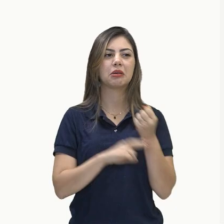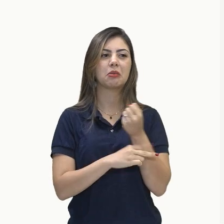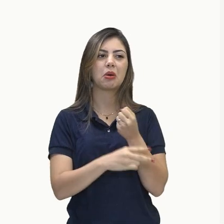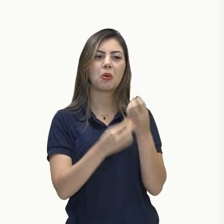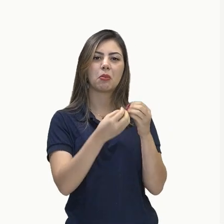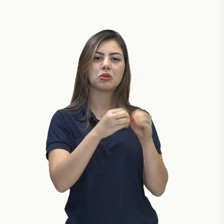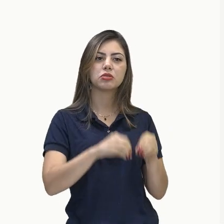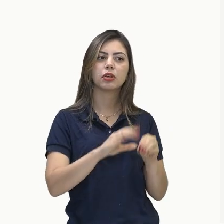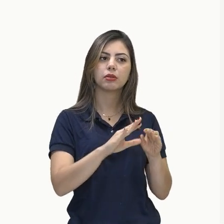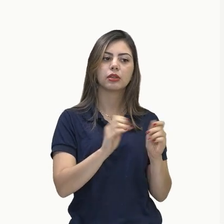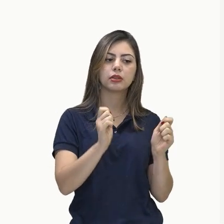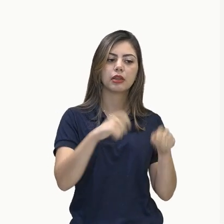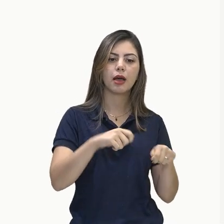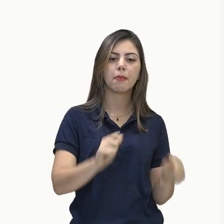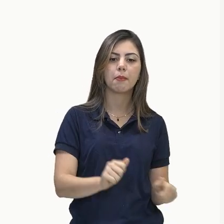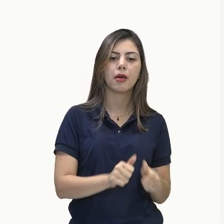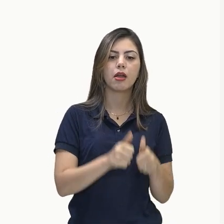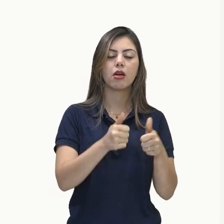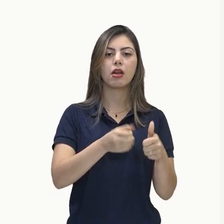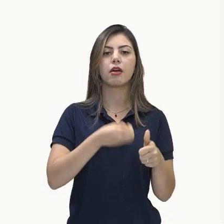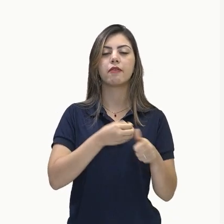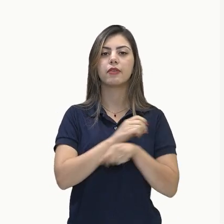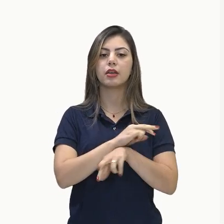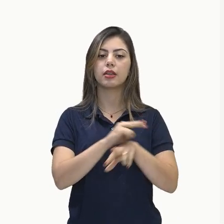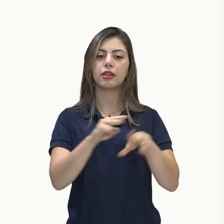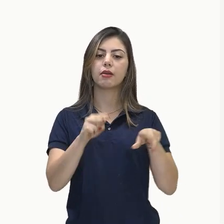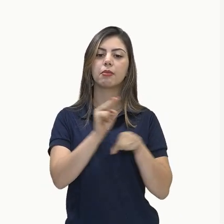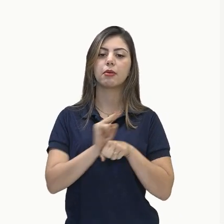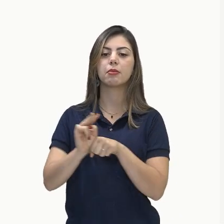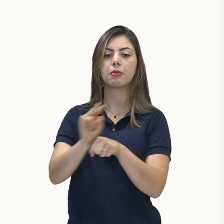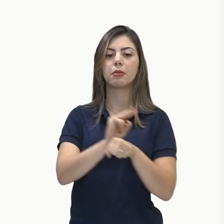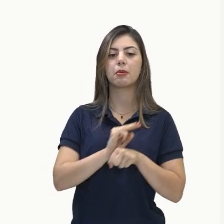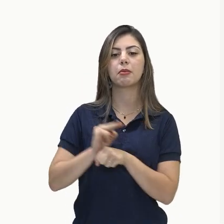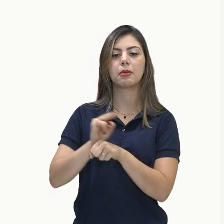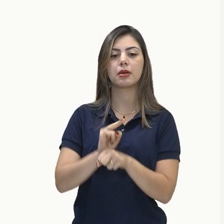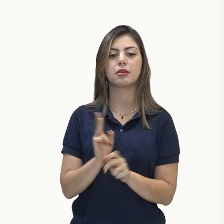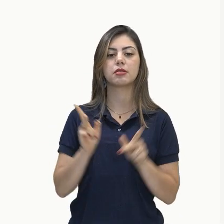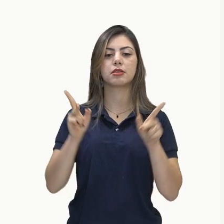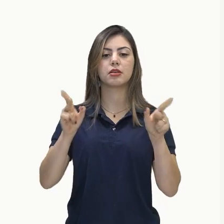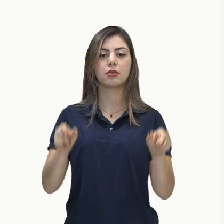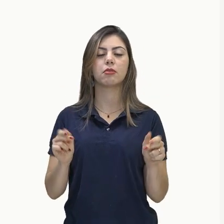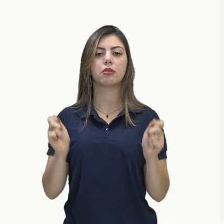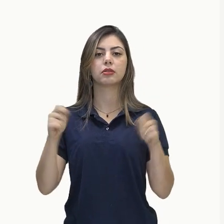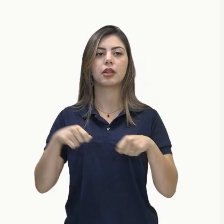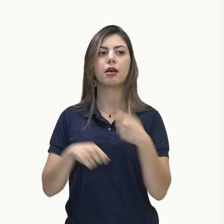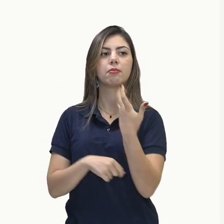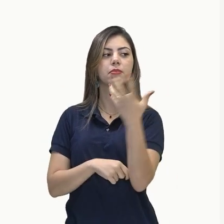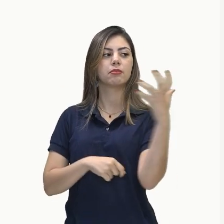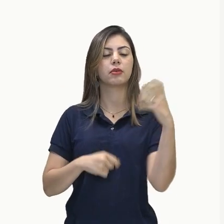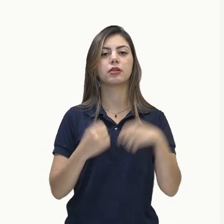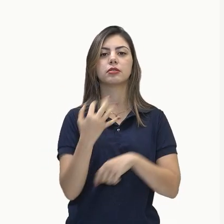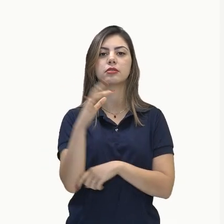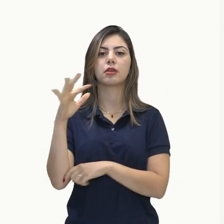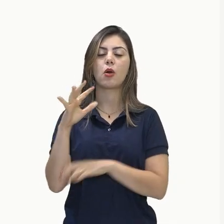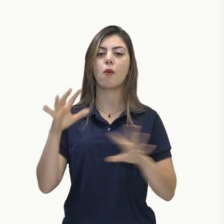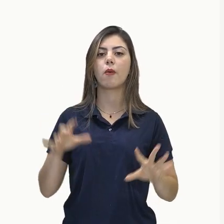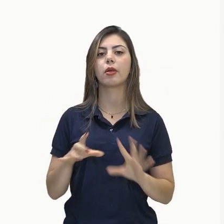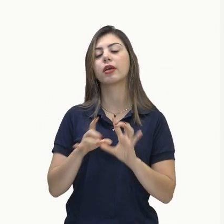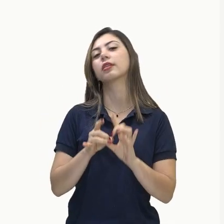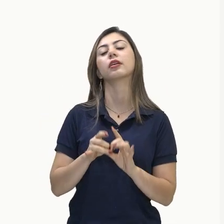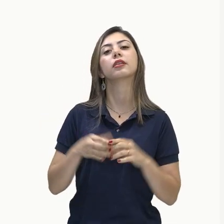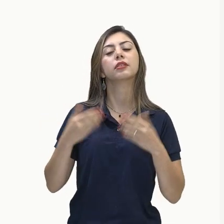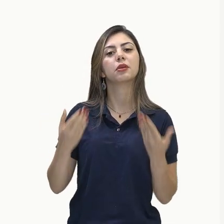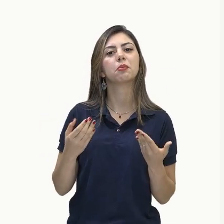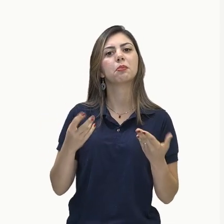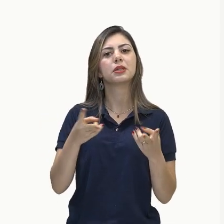os ecossistemas vivos e funcionando como uma ponte verde entre fragmentos da natureza. Então, olha a importância, né,